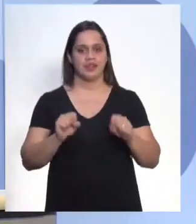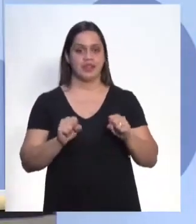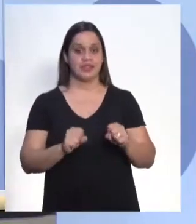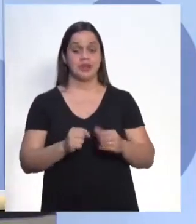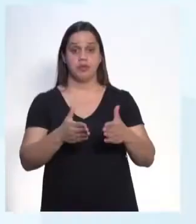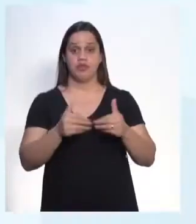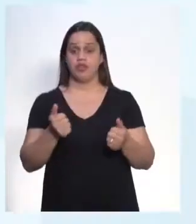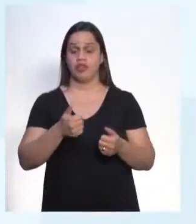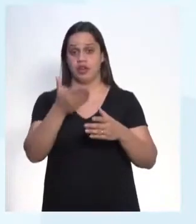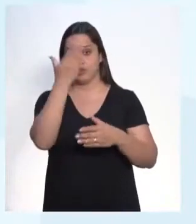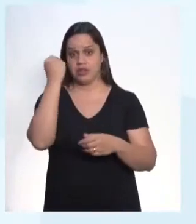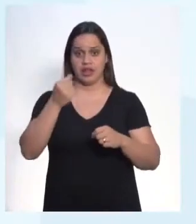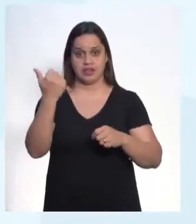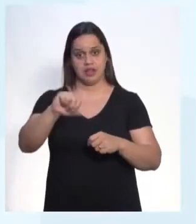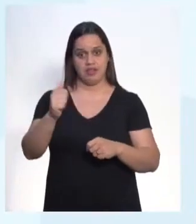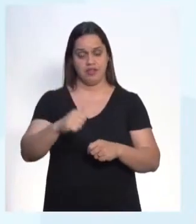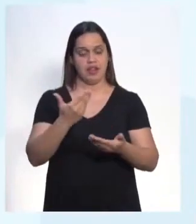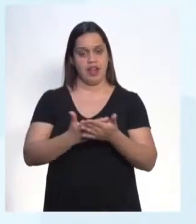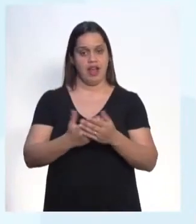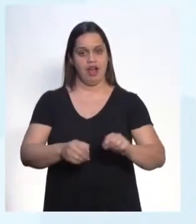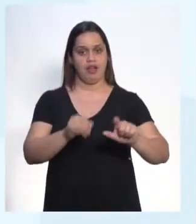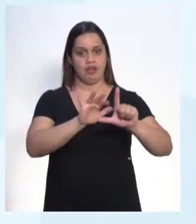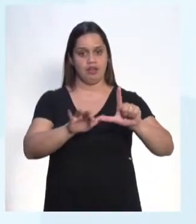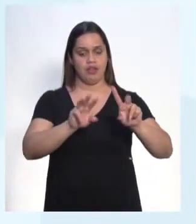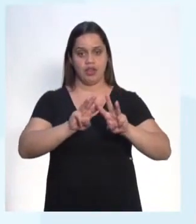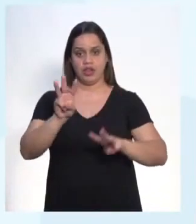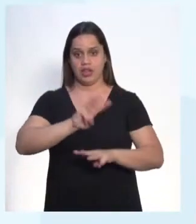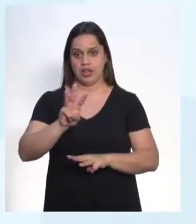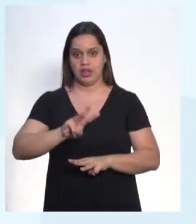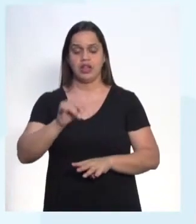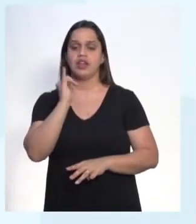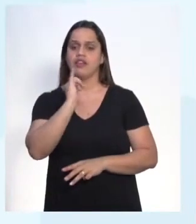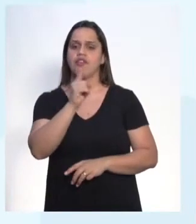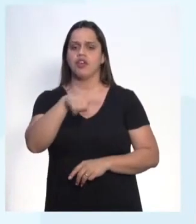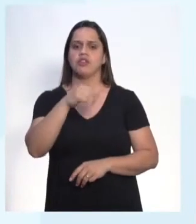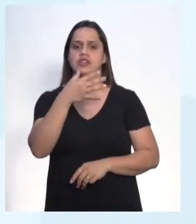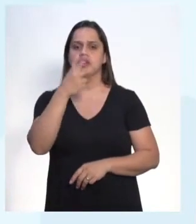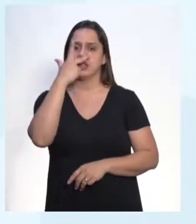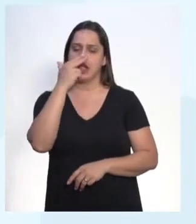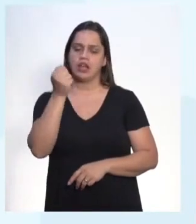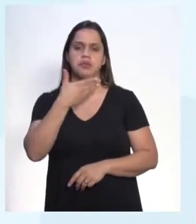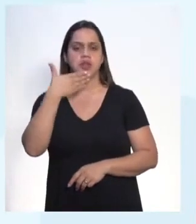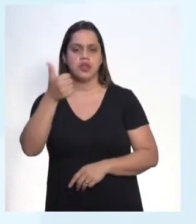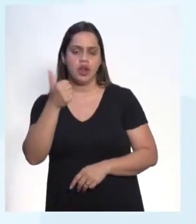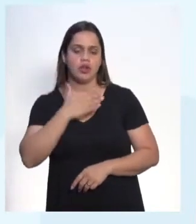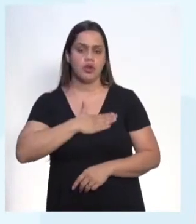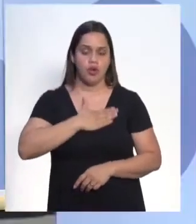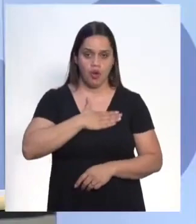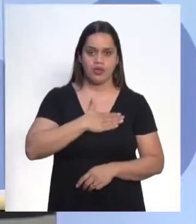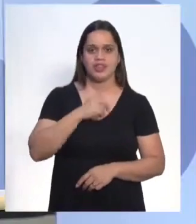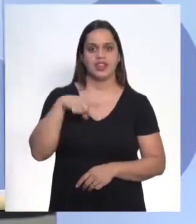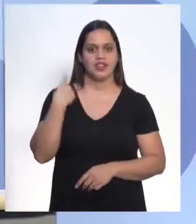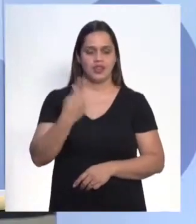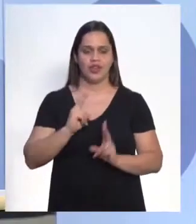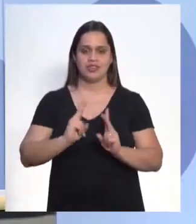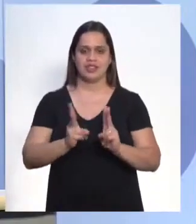não esqueçam de avaliar a nossa aula, entrem aí no QR Code ou no link e digam o que vocês acham que pode melhorar, o que estão gostando, que a